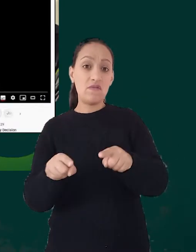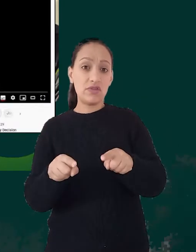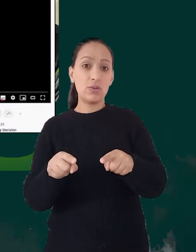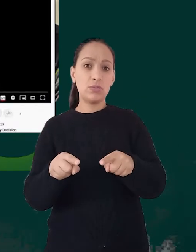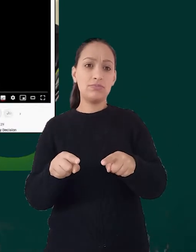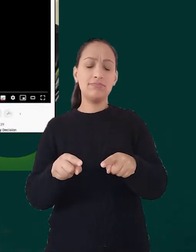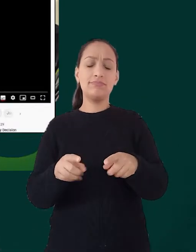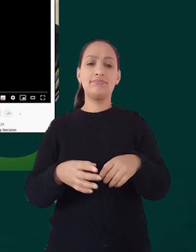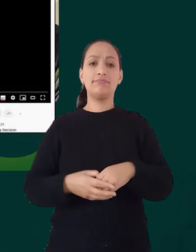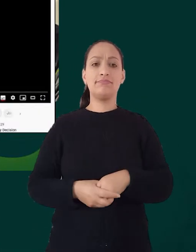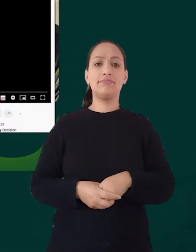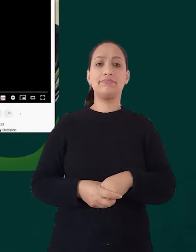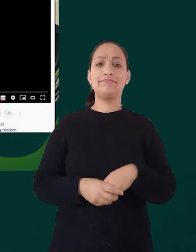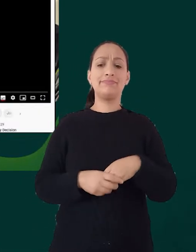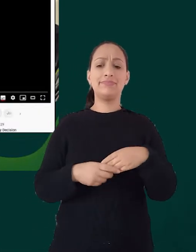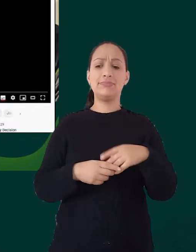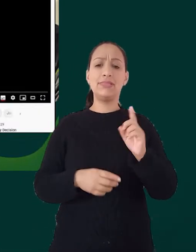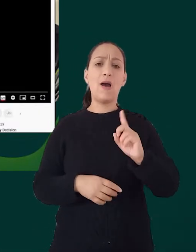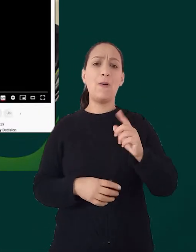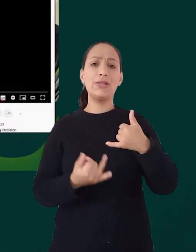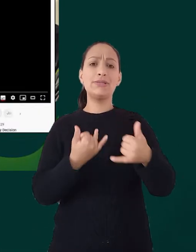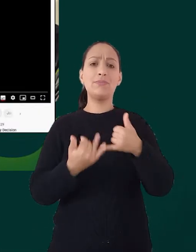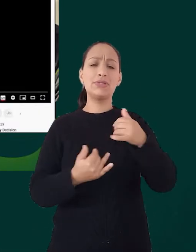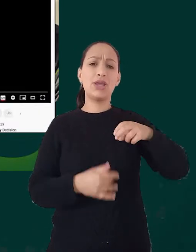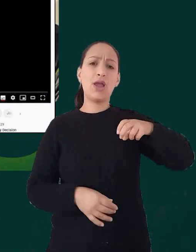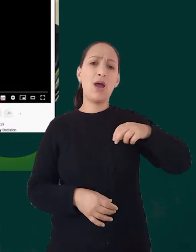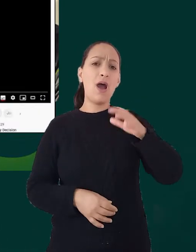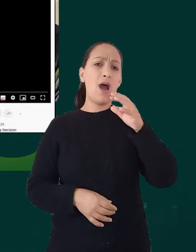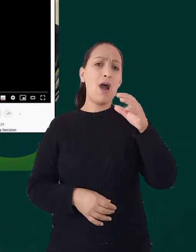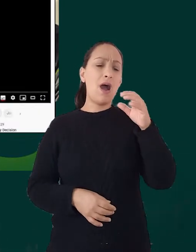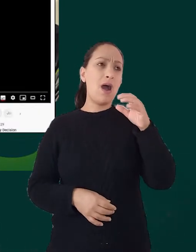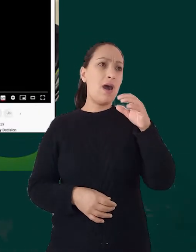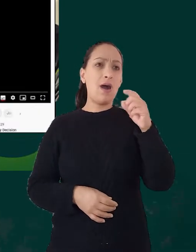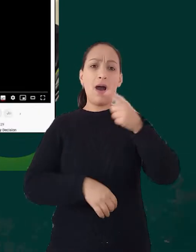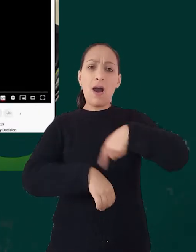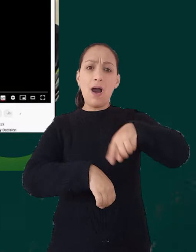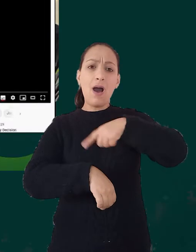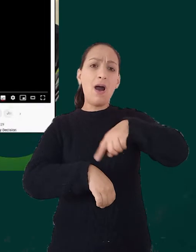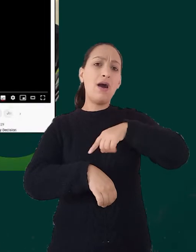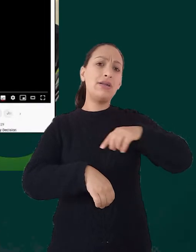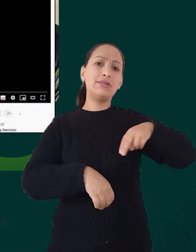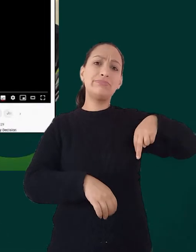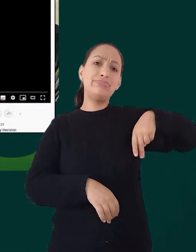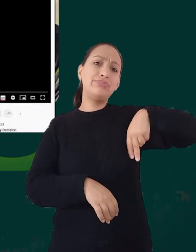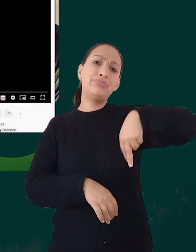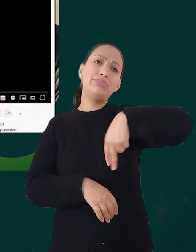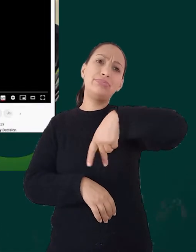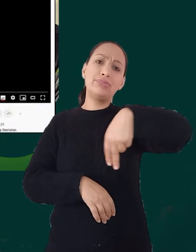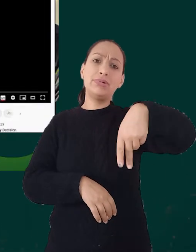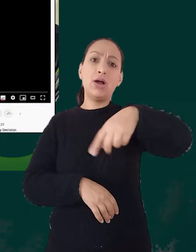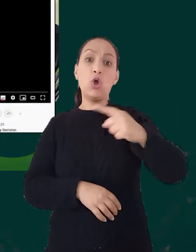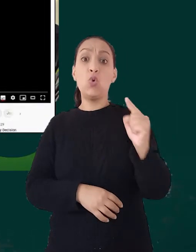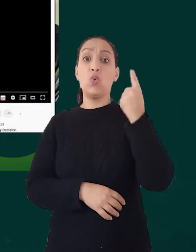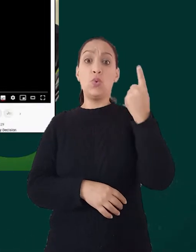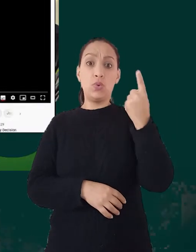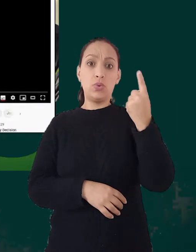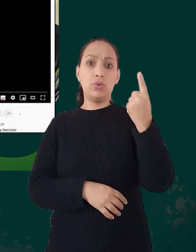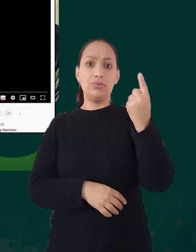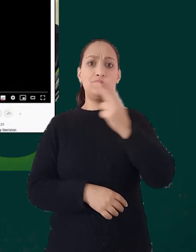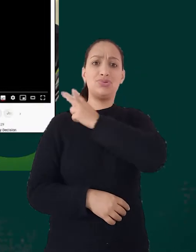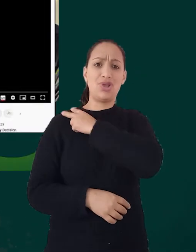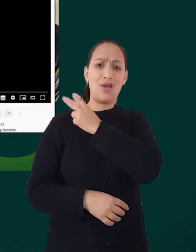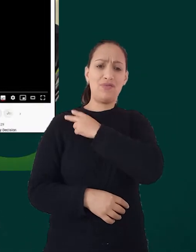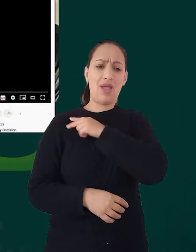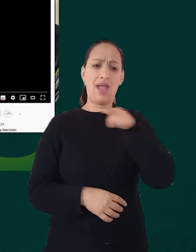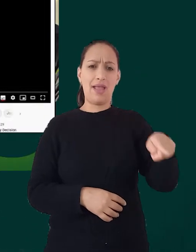tu tenha que andar durante horas para tu combater aquele único chefão. E aquele único chefão, ele é muito forte, e tu mal